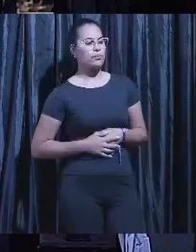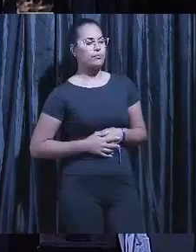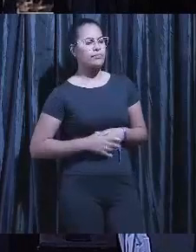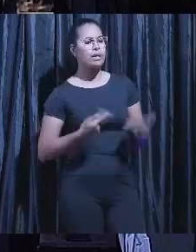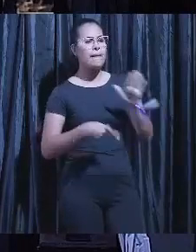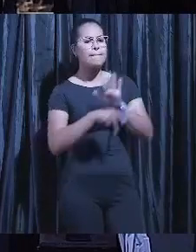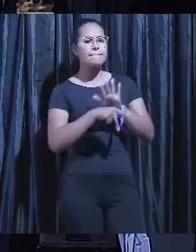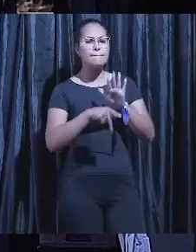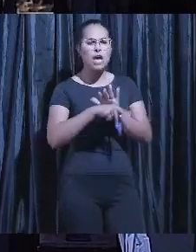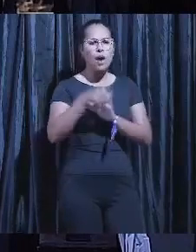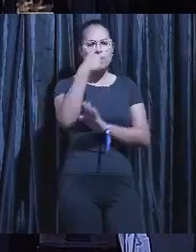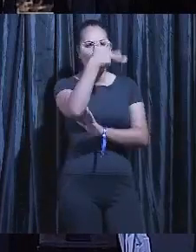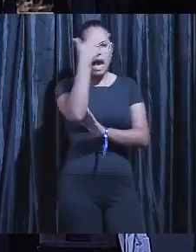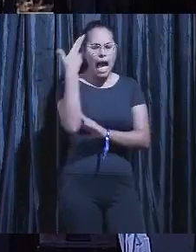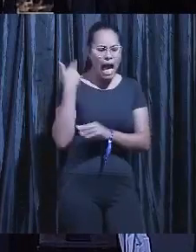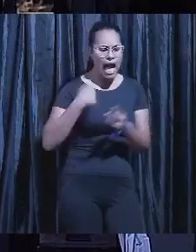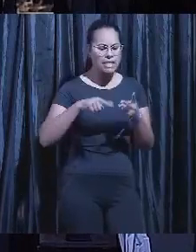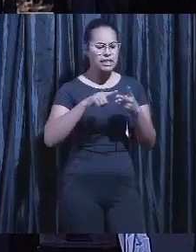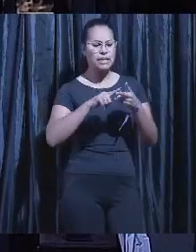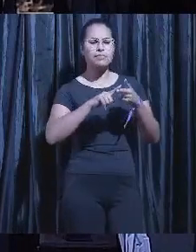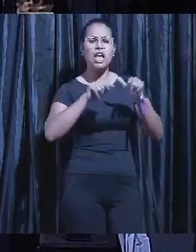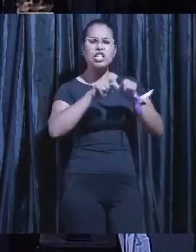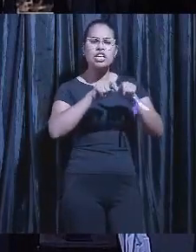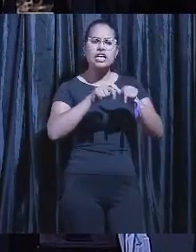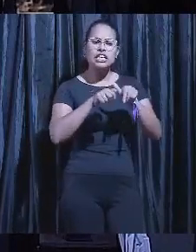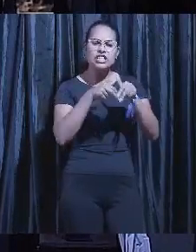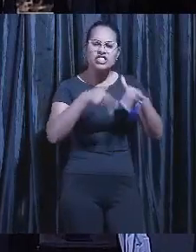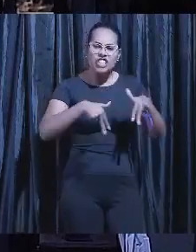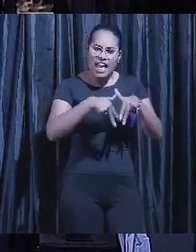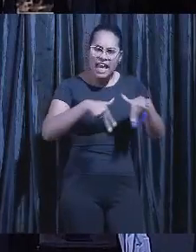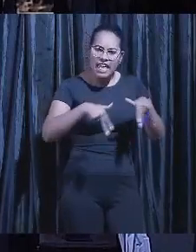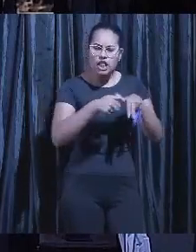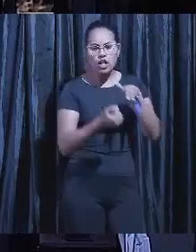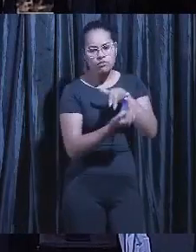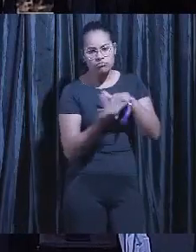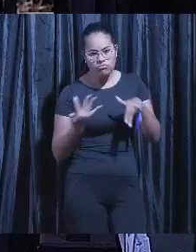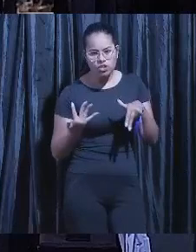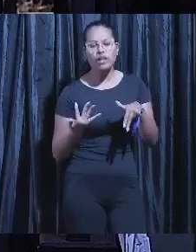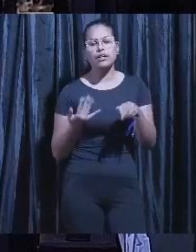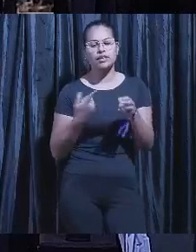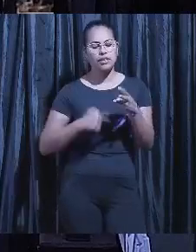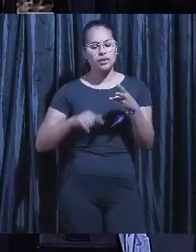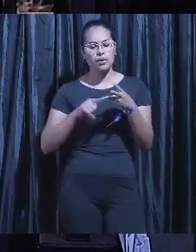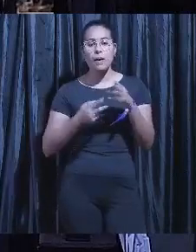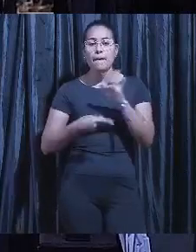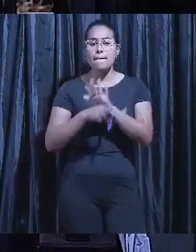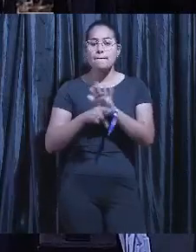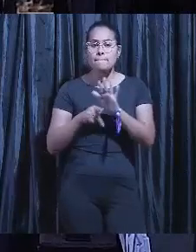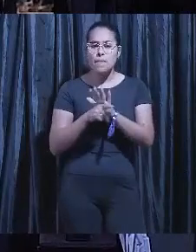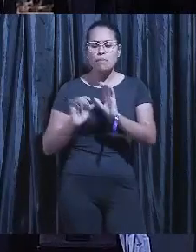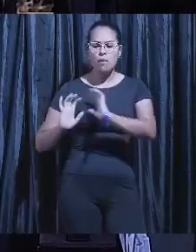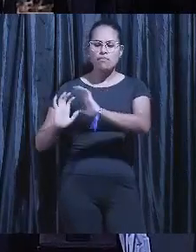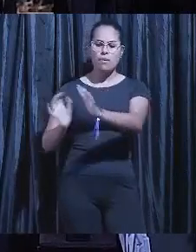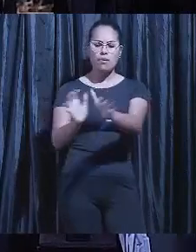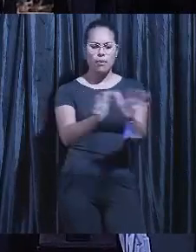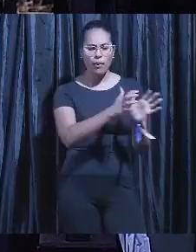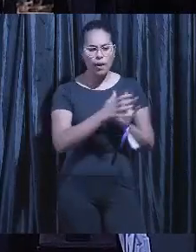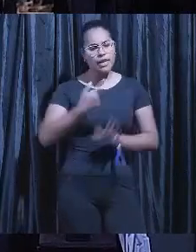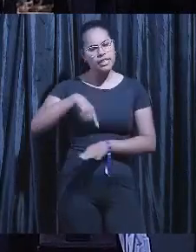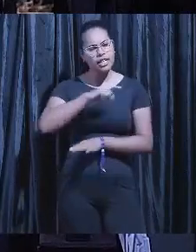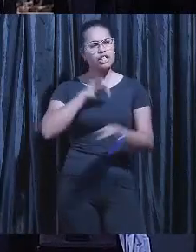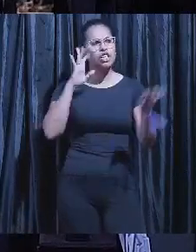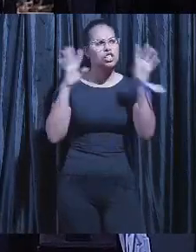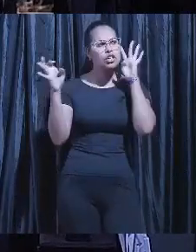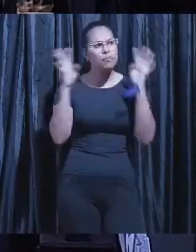raça, gênero, território e sexualidade, de forma geral, quando a gente pensa nessas informações universais a partir